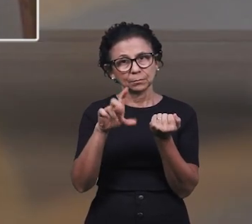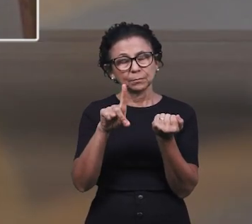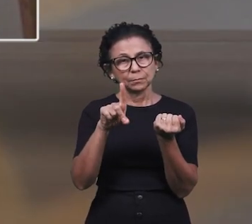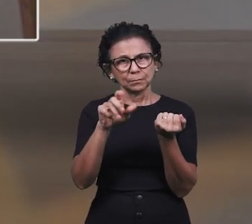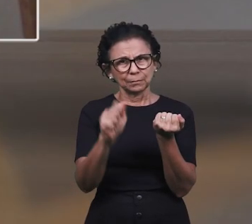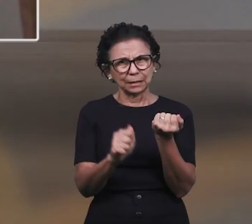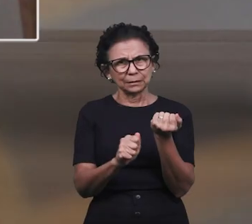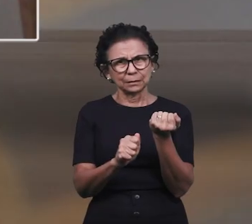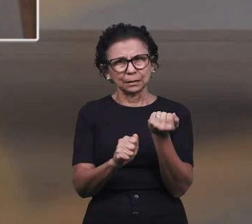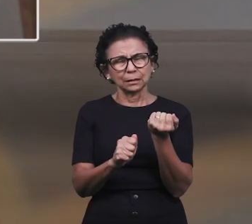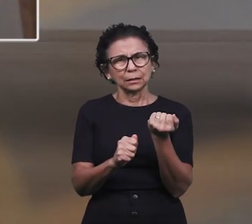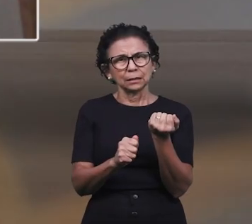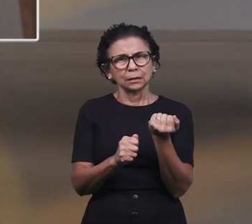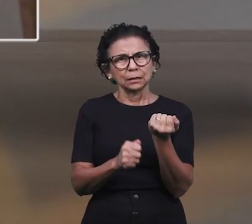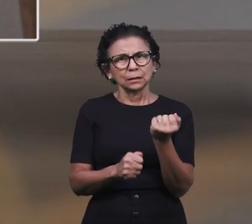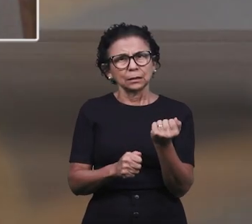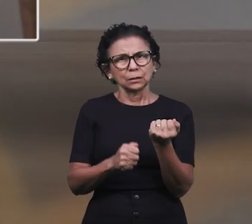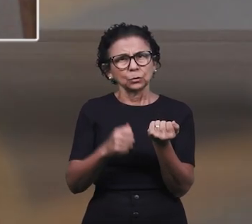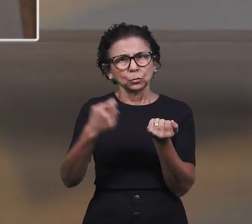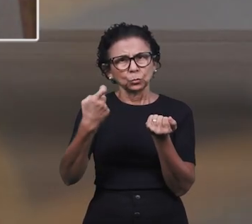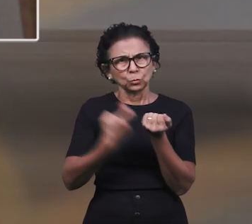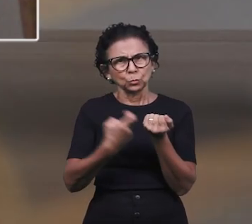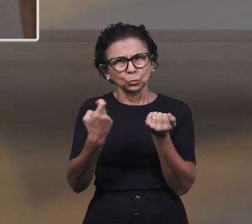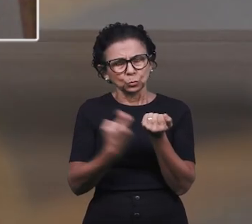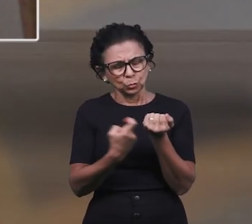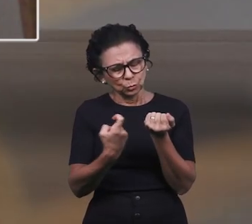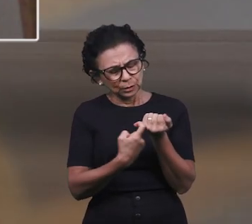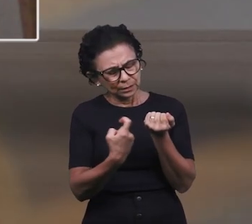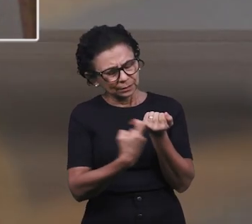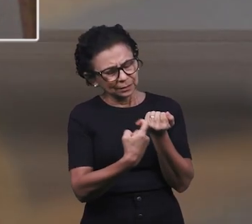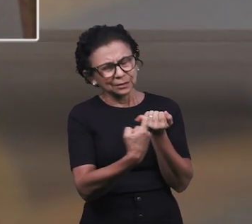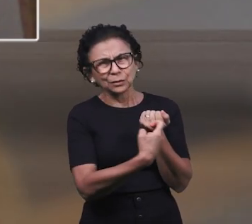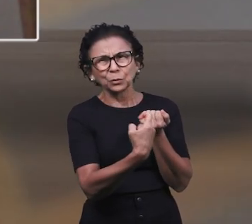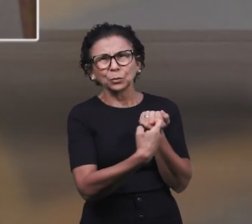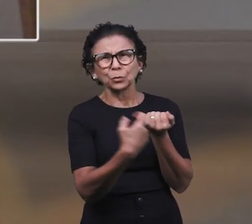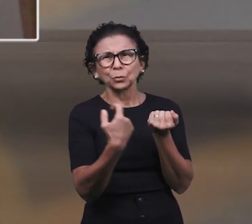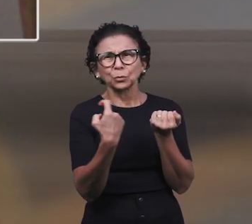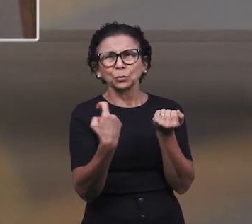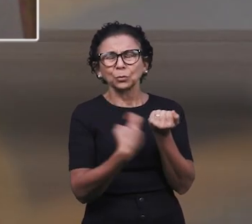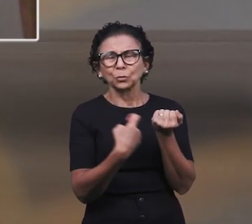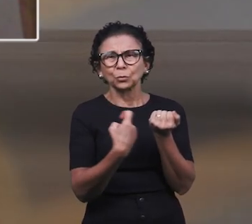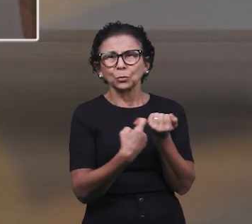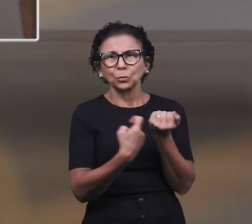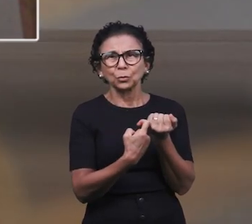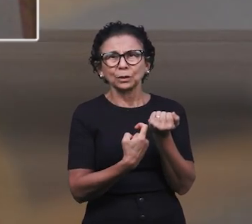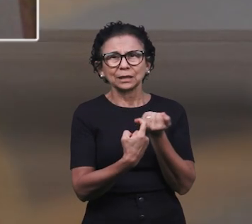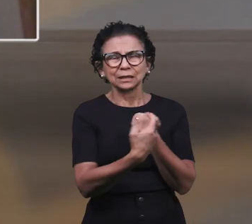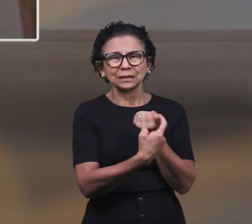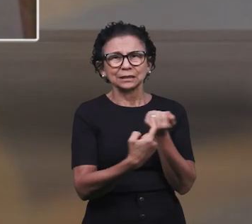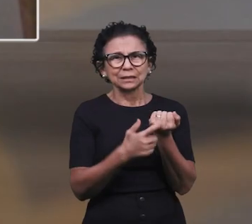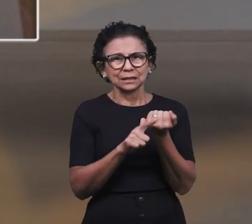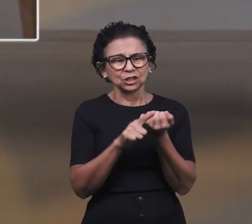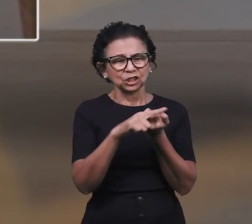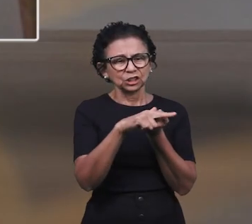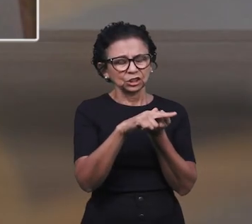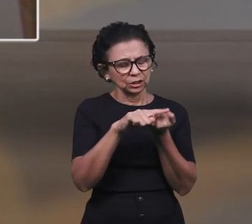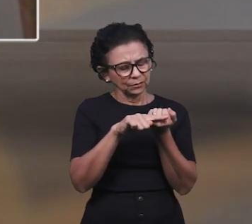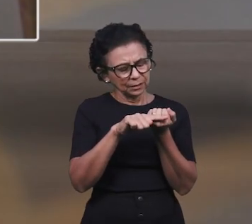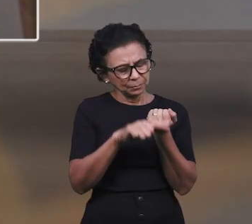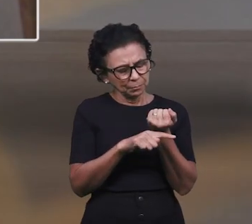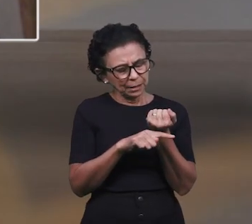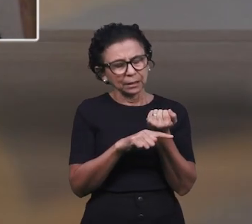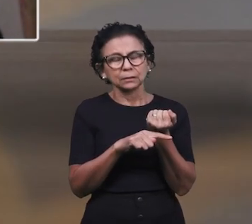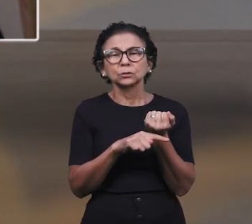mais enrijecida na superfície ali próximo da gengiva, e o paciente ele